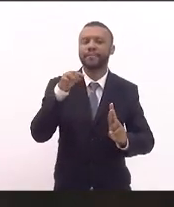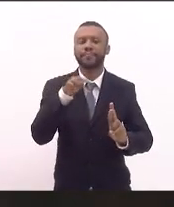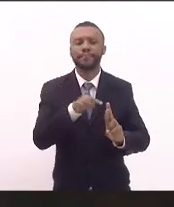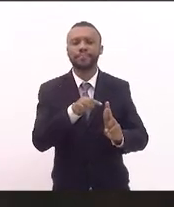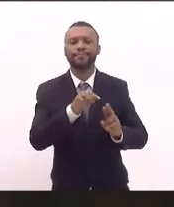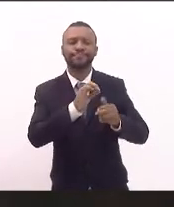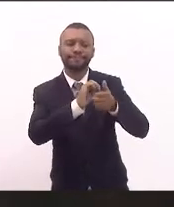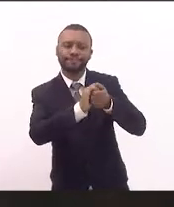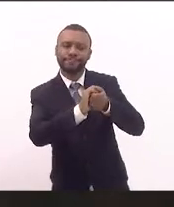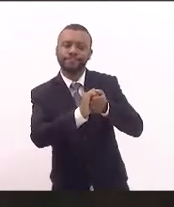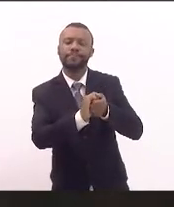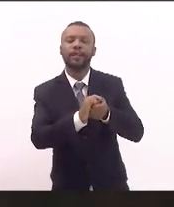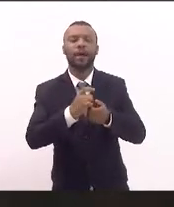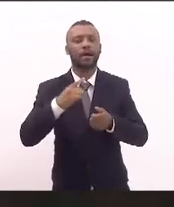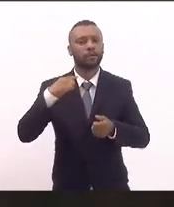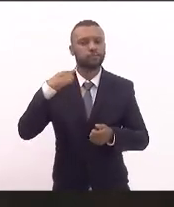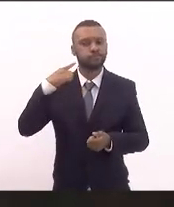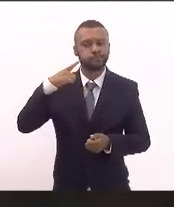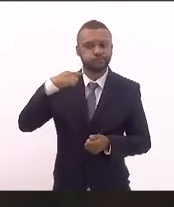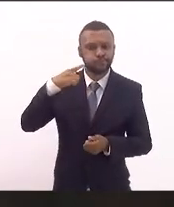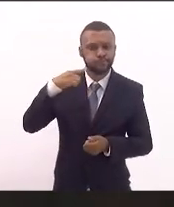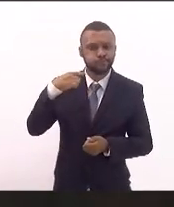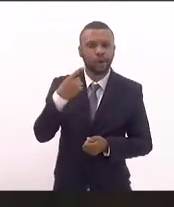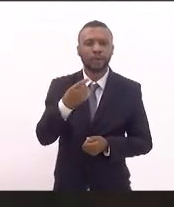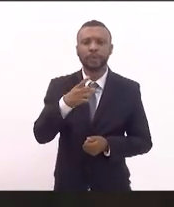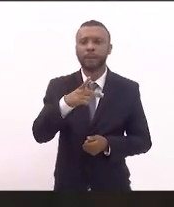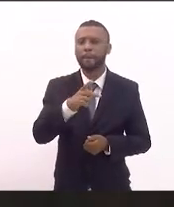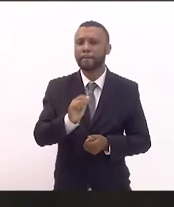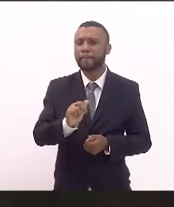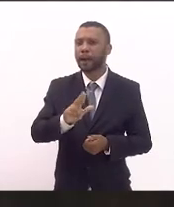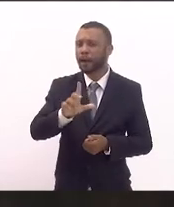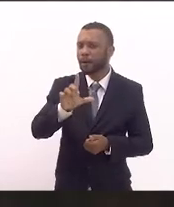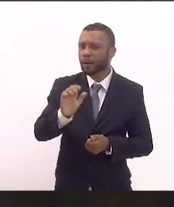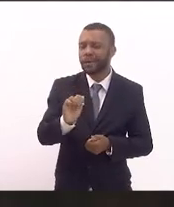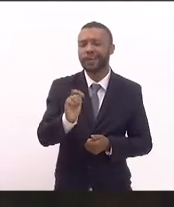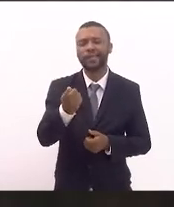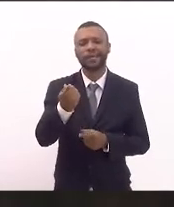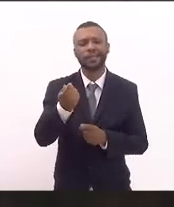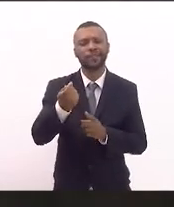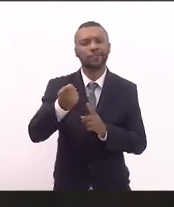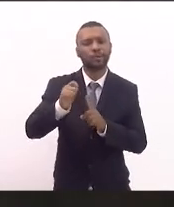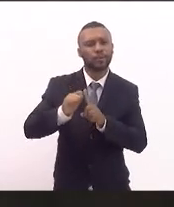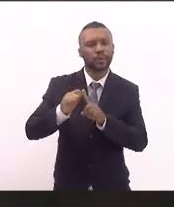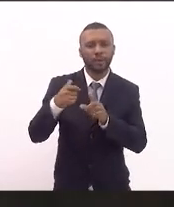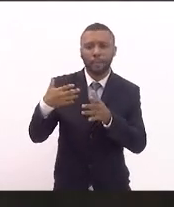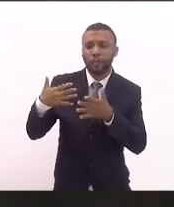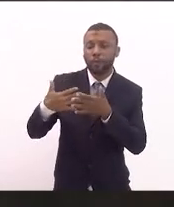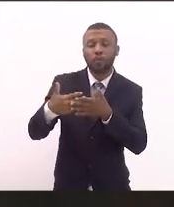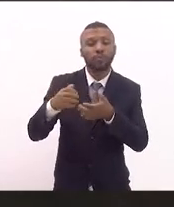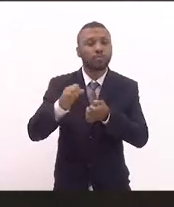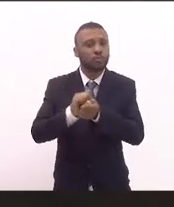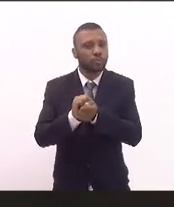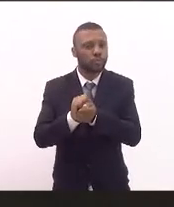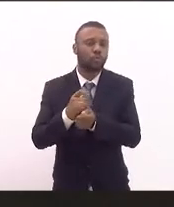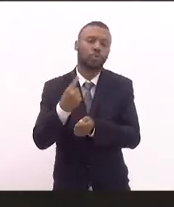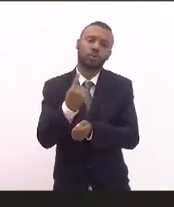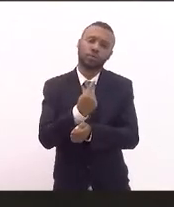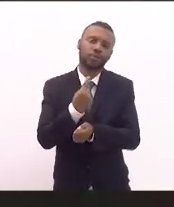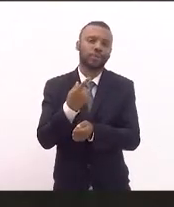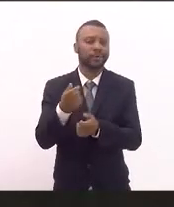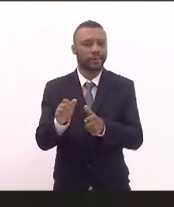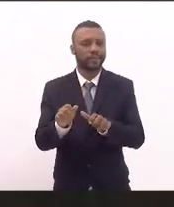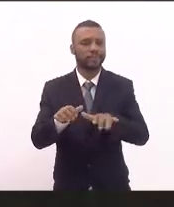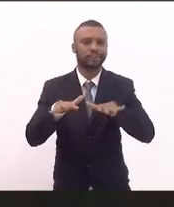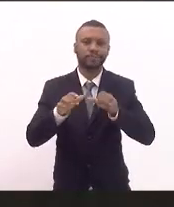Paula, que nos últimos meses tem aqui estado conosco na Assembleia, participou aqui da